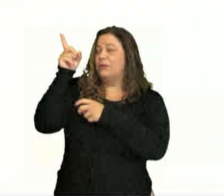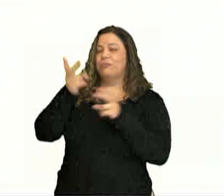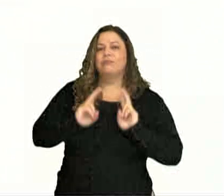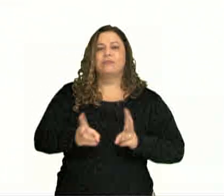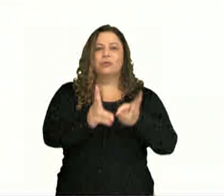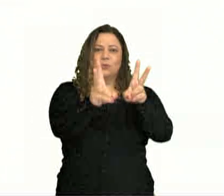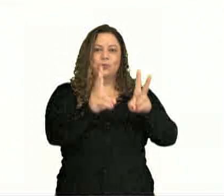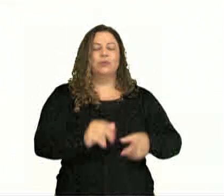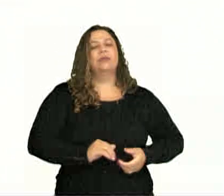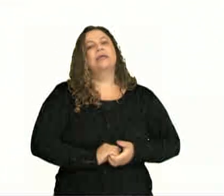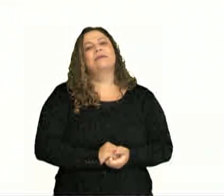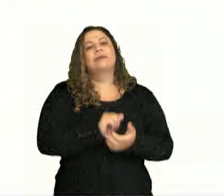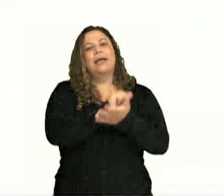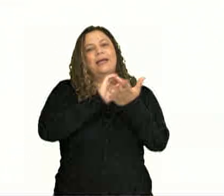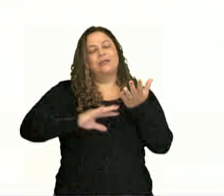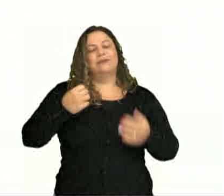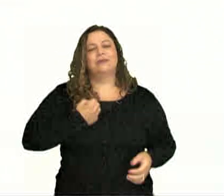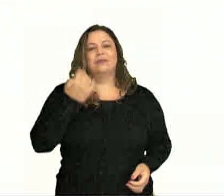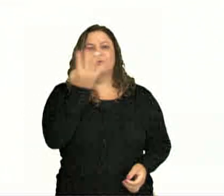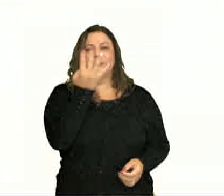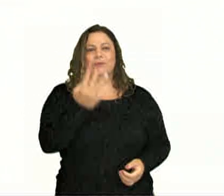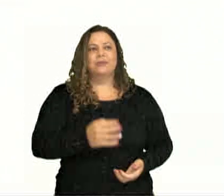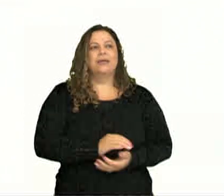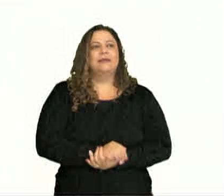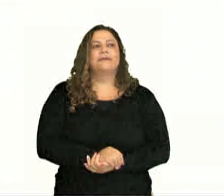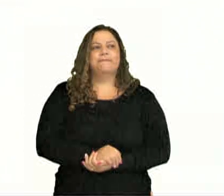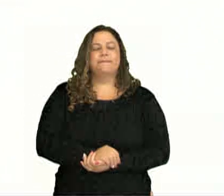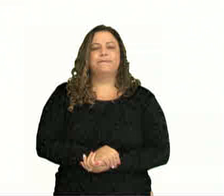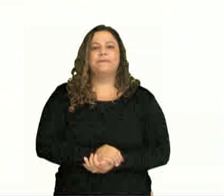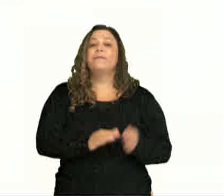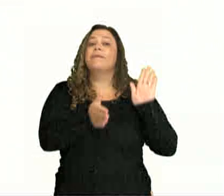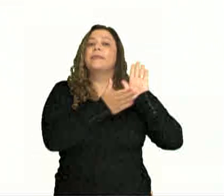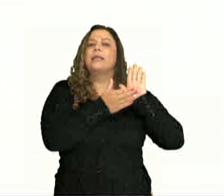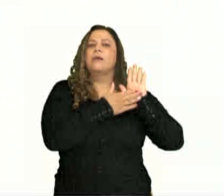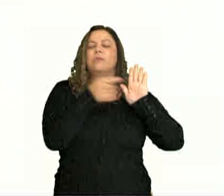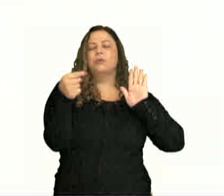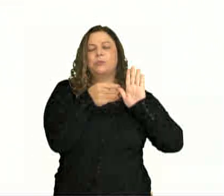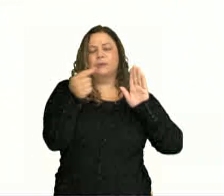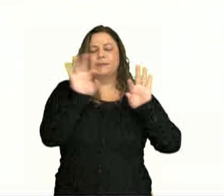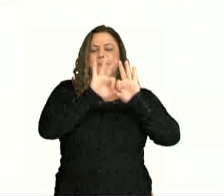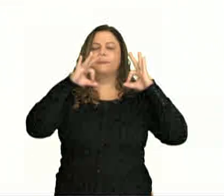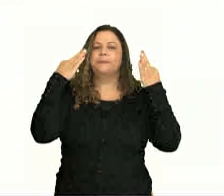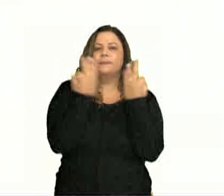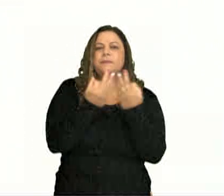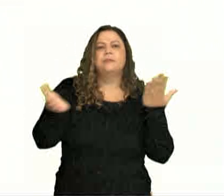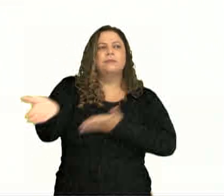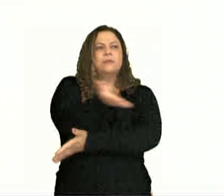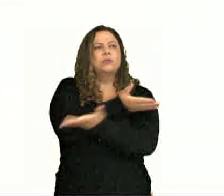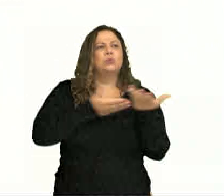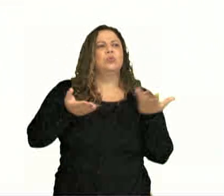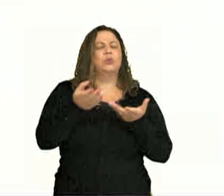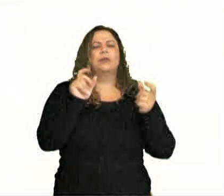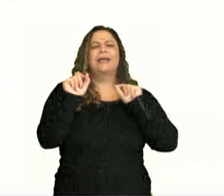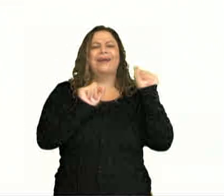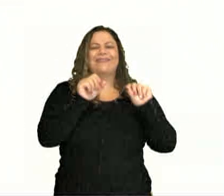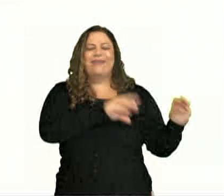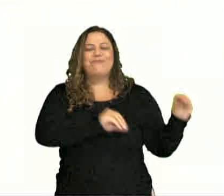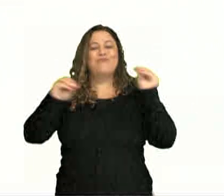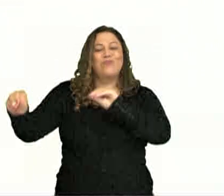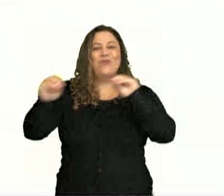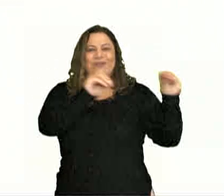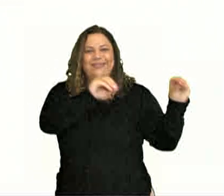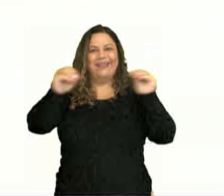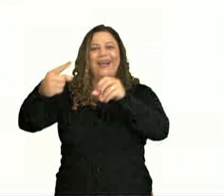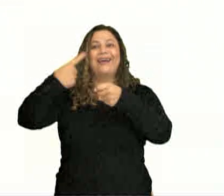Continuando, nós vamos fazer a atividade 4, e a proposta é: famílias trocaram a cidade pelo campo para ter uma